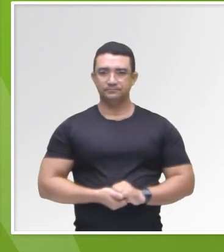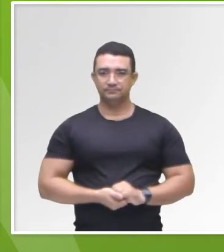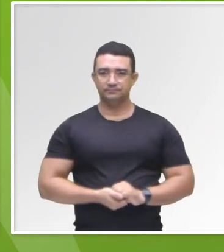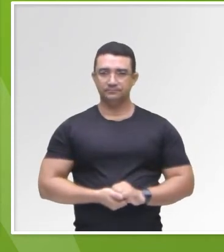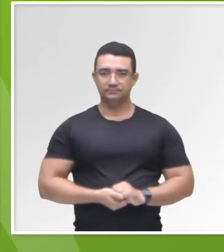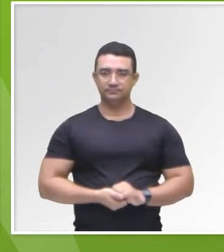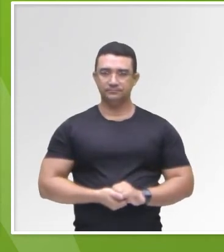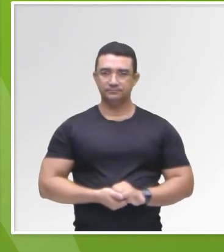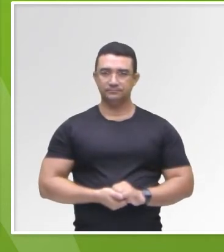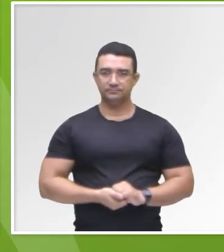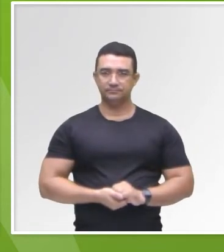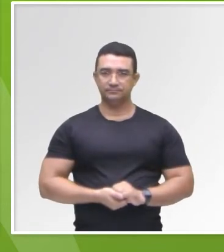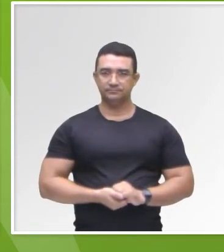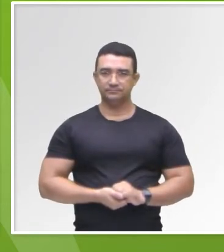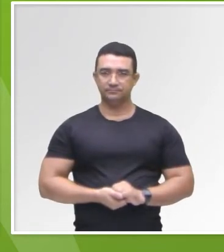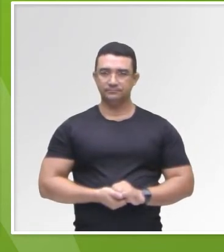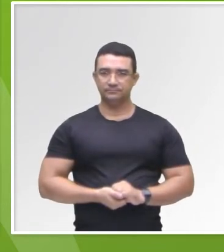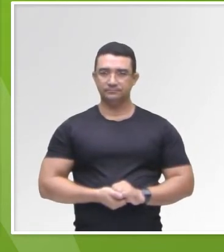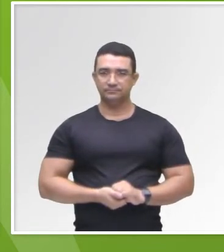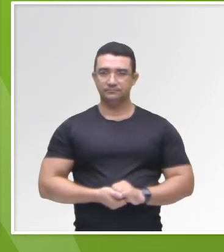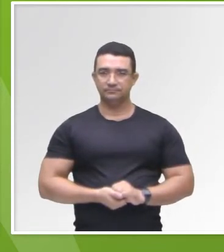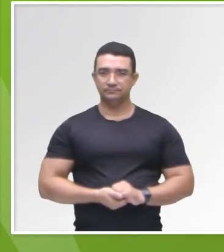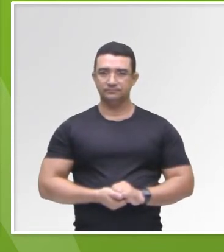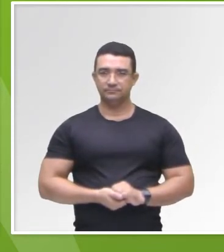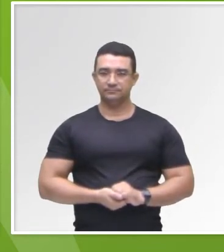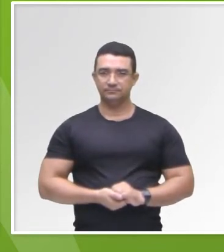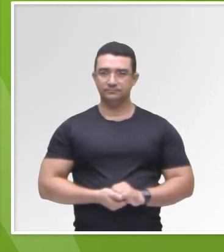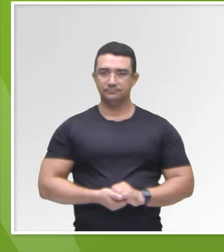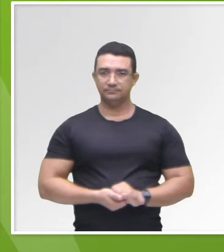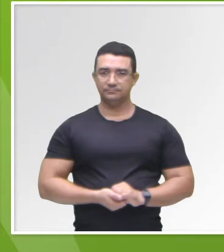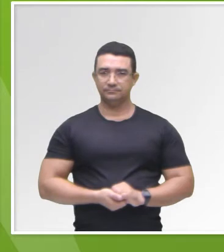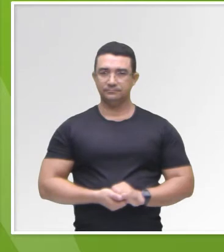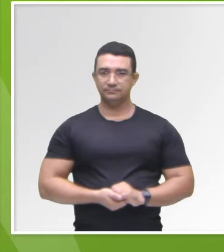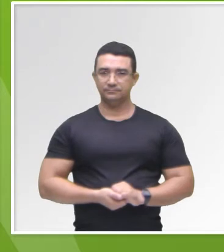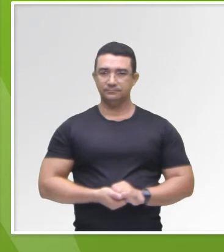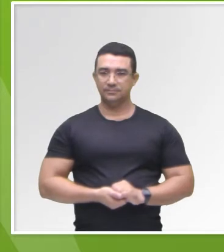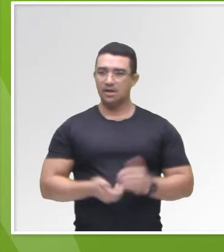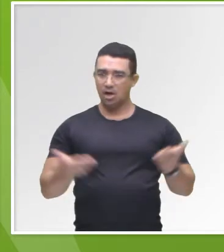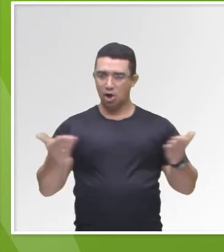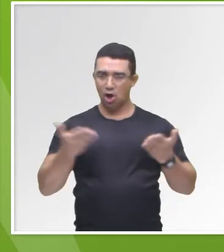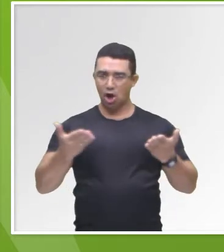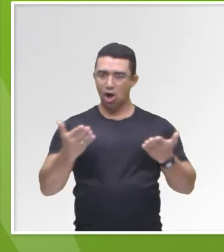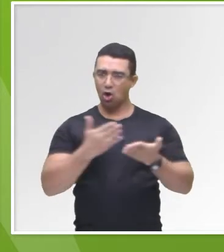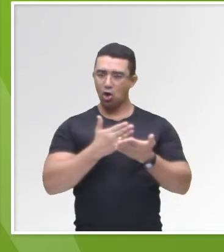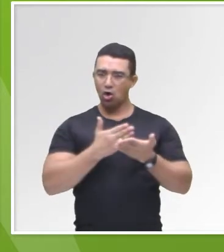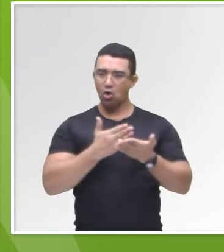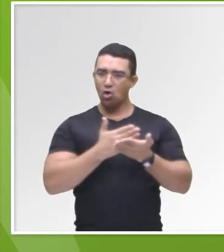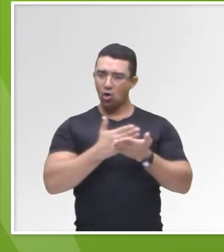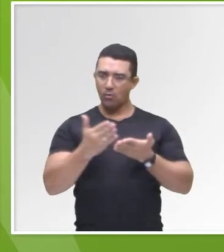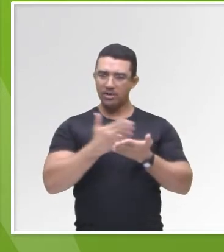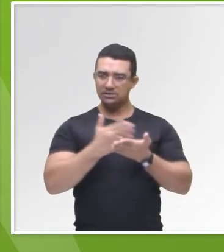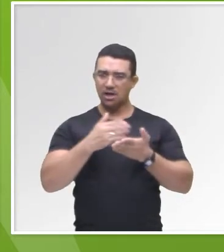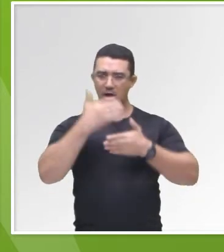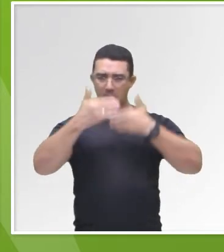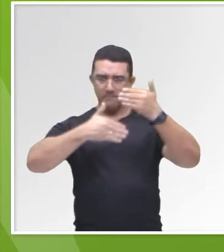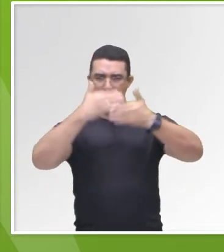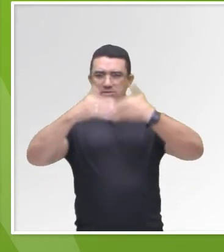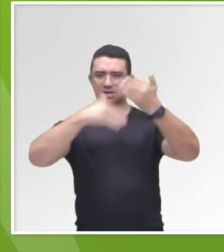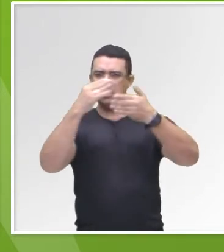Ok? Muito bem. Agora a gente está caminhando já para o processo final, né, para as